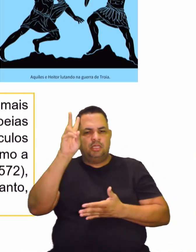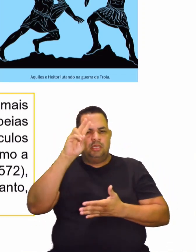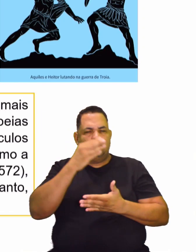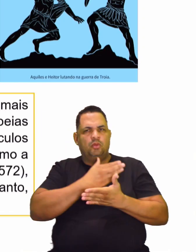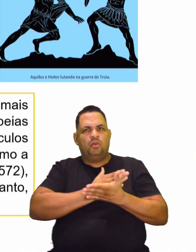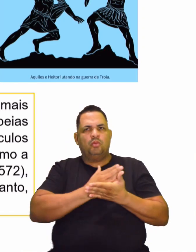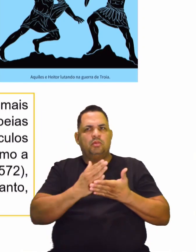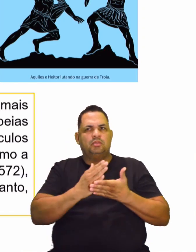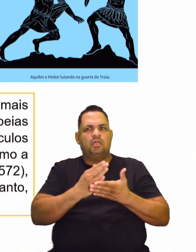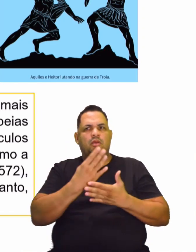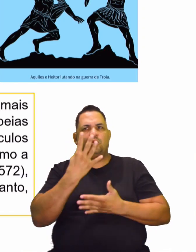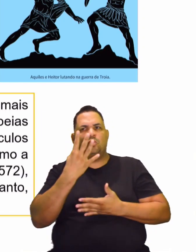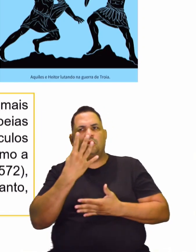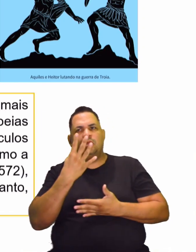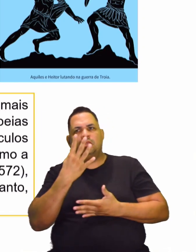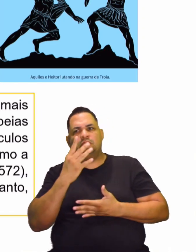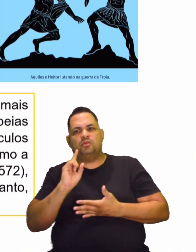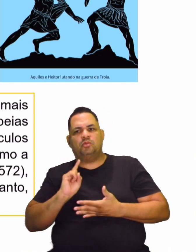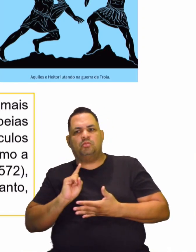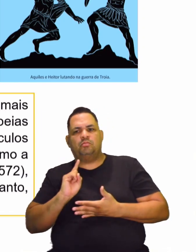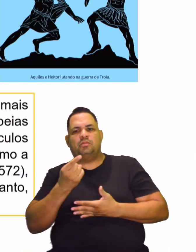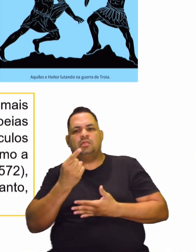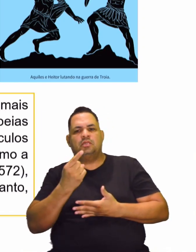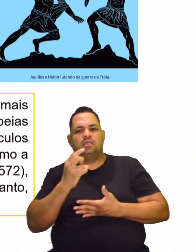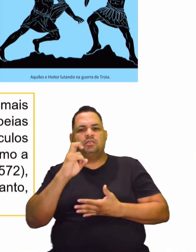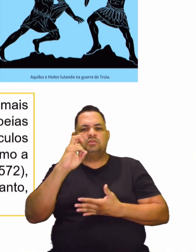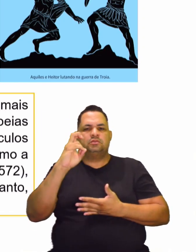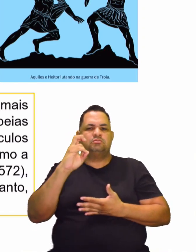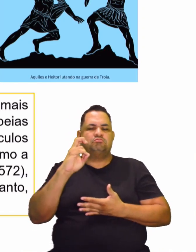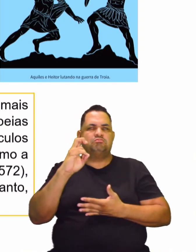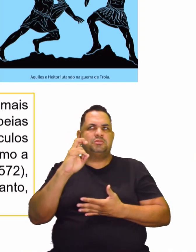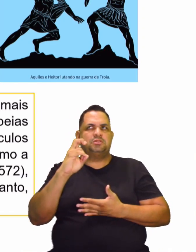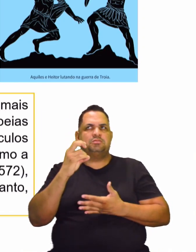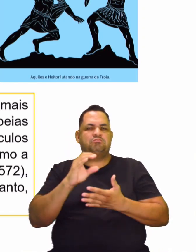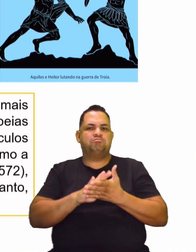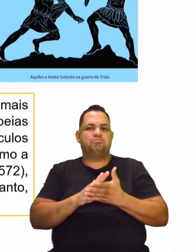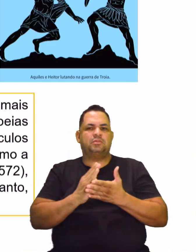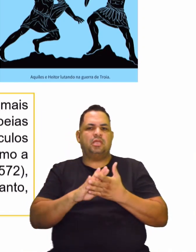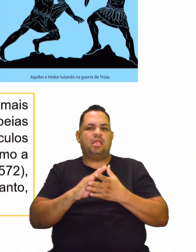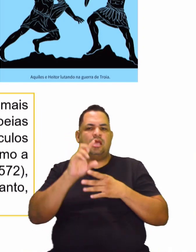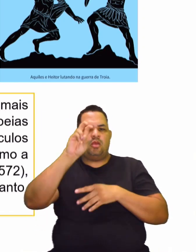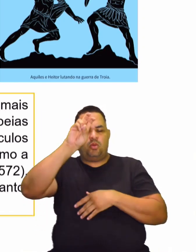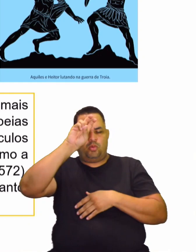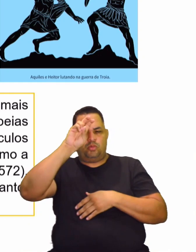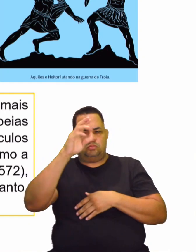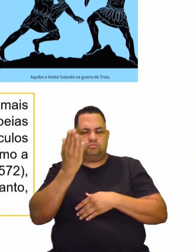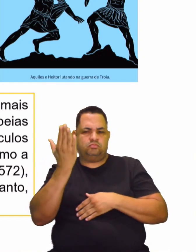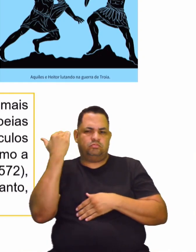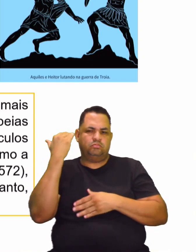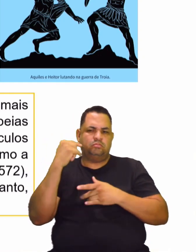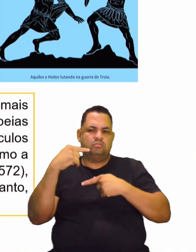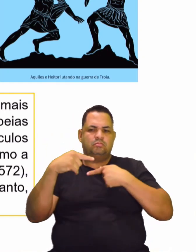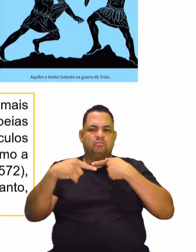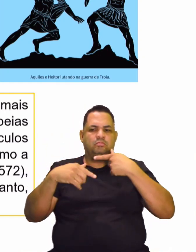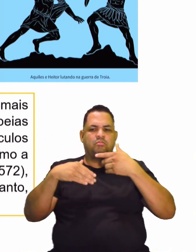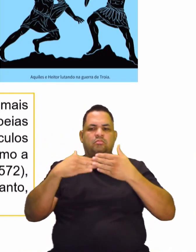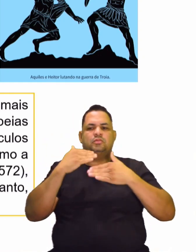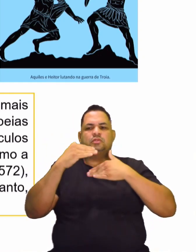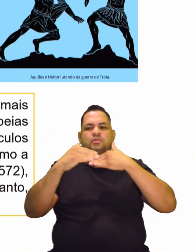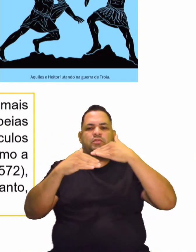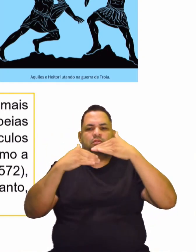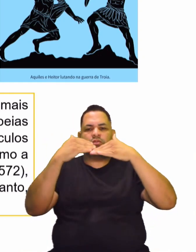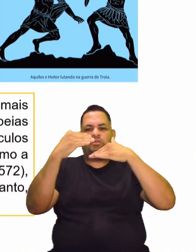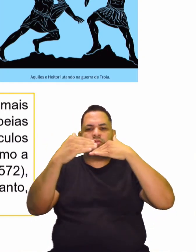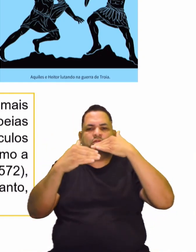4.000, 5.000 anos ali com os egípcios, né? E isso foi, então,